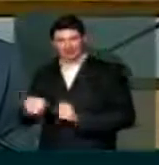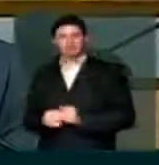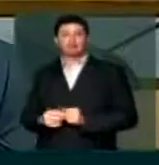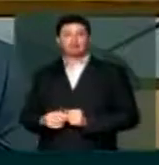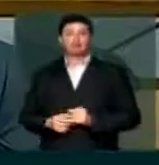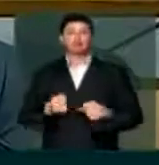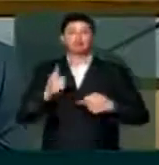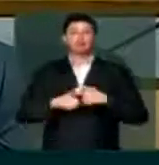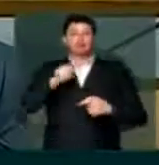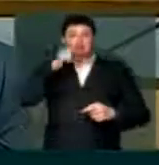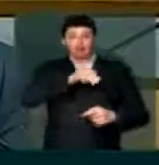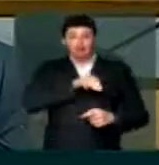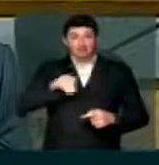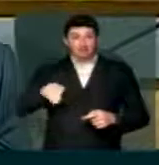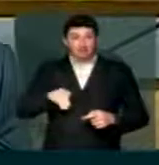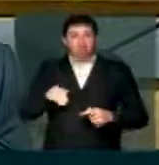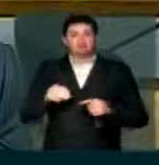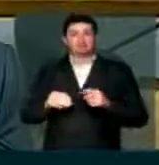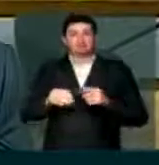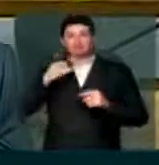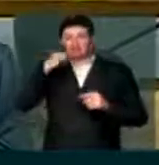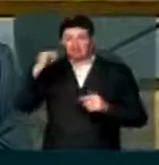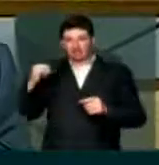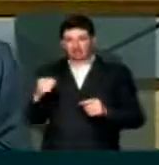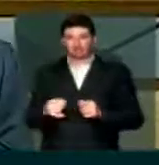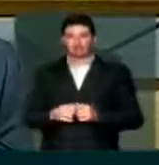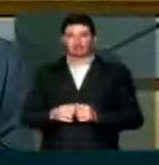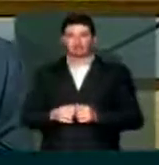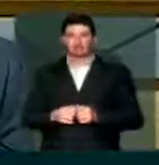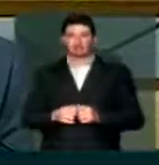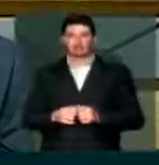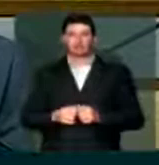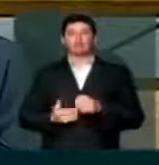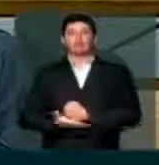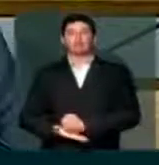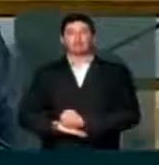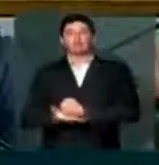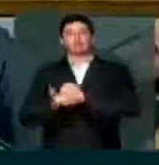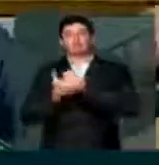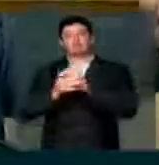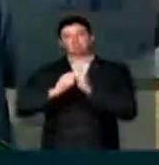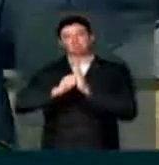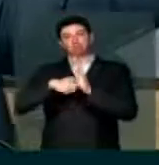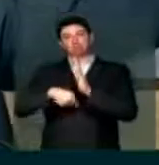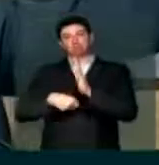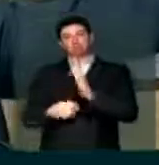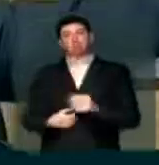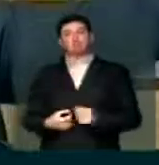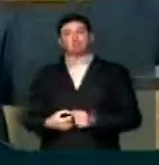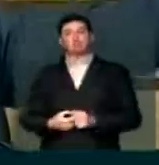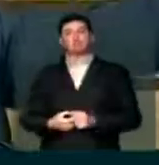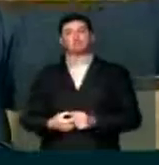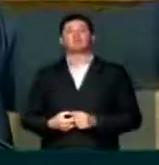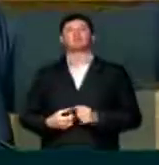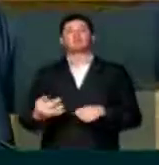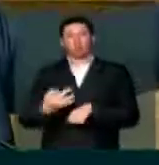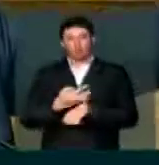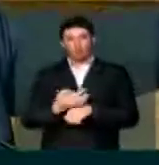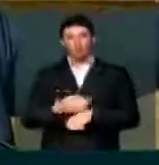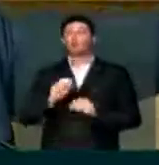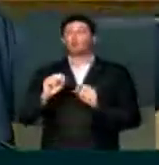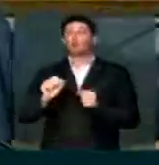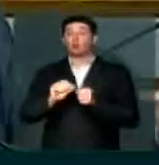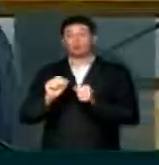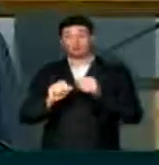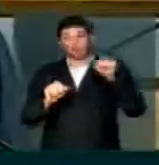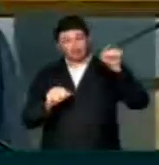a ministra de Minas e Energia referenda e suporta as operações de Paulo